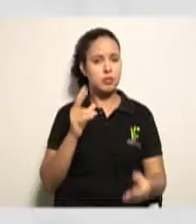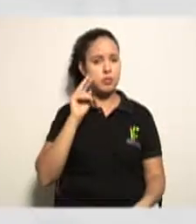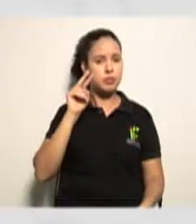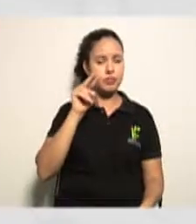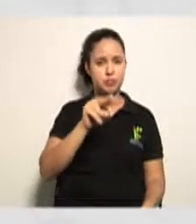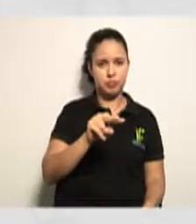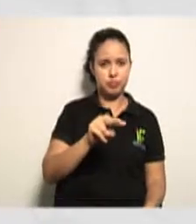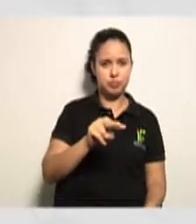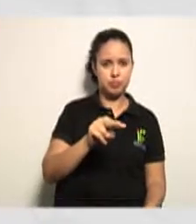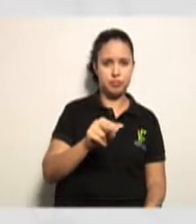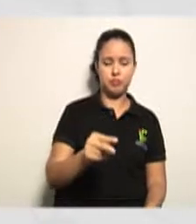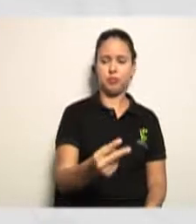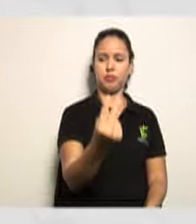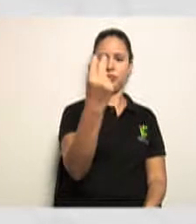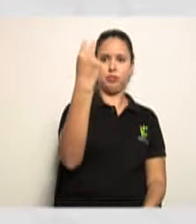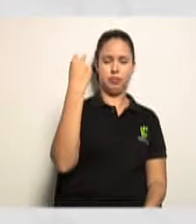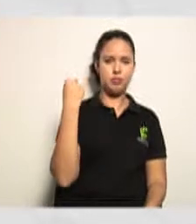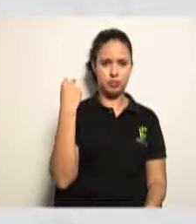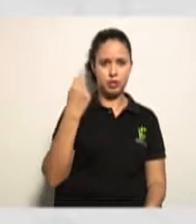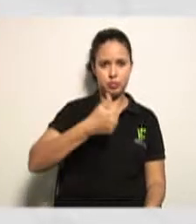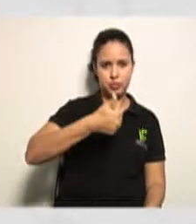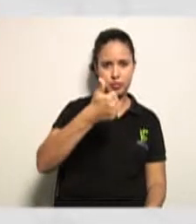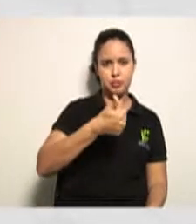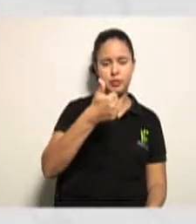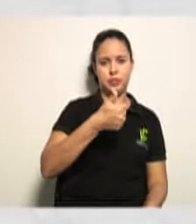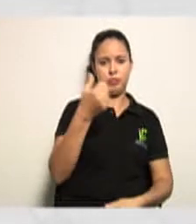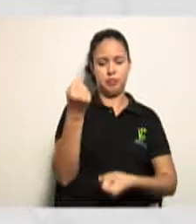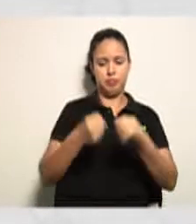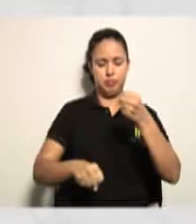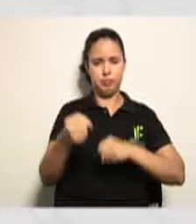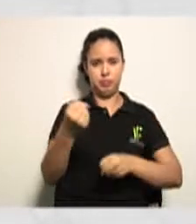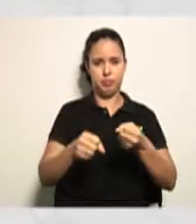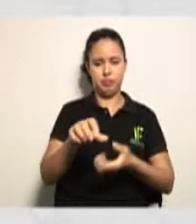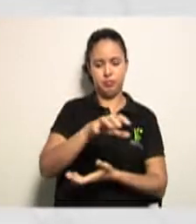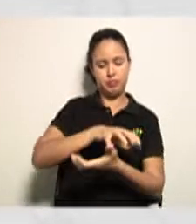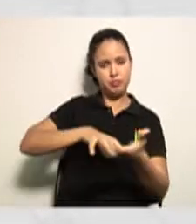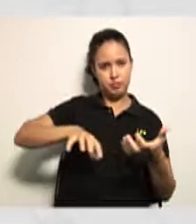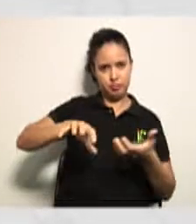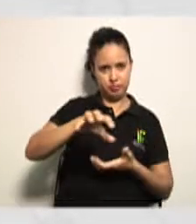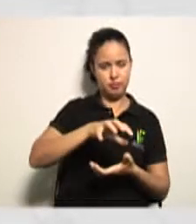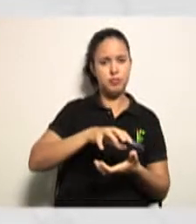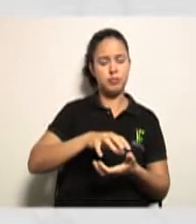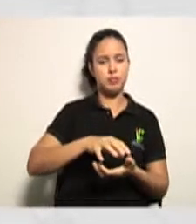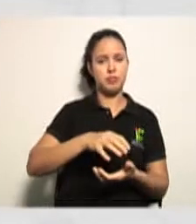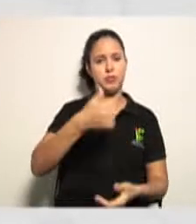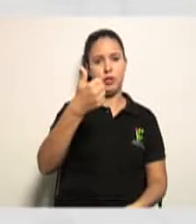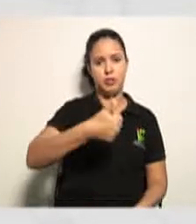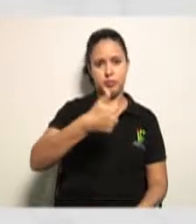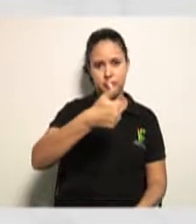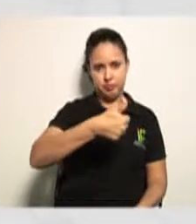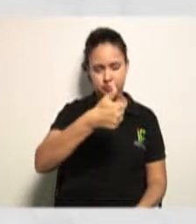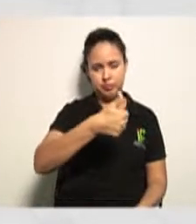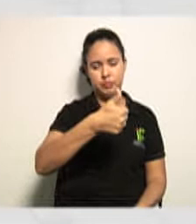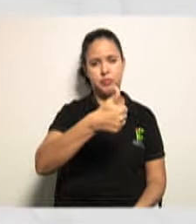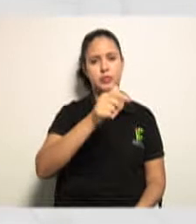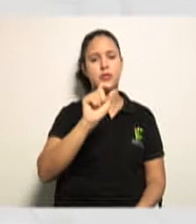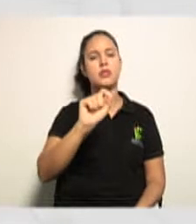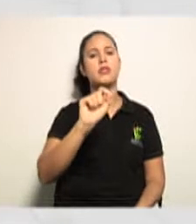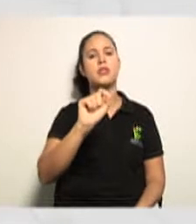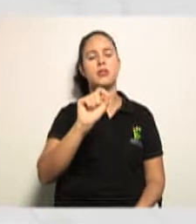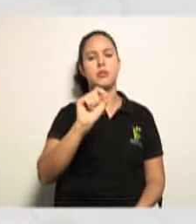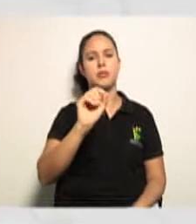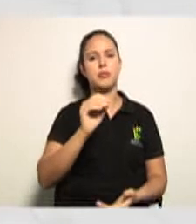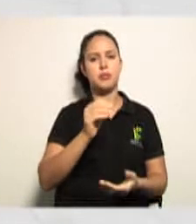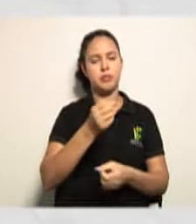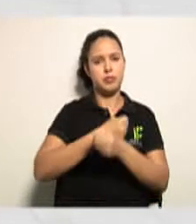primeira Revolução Industrial quanto para a segunda Revolução Industrial. A primeira Revolução Industrial,